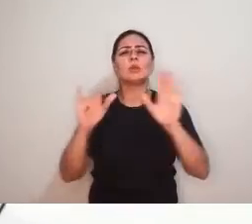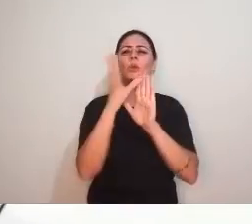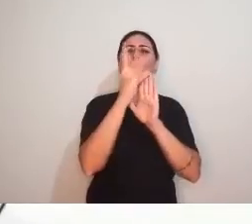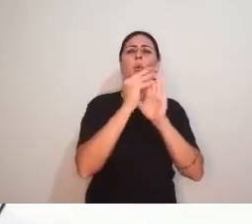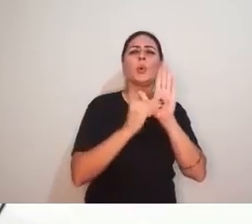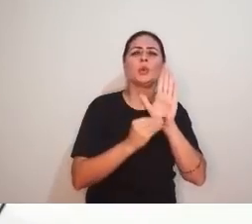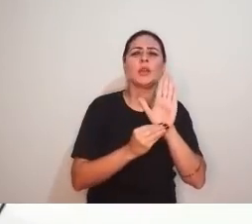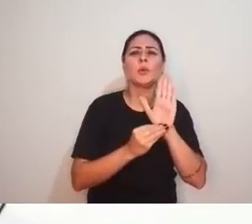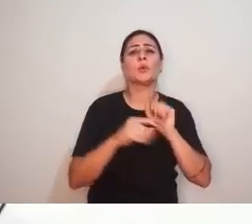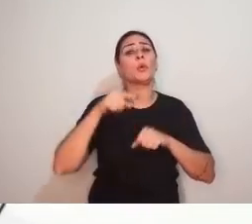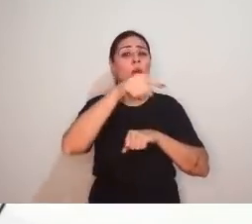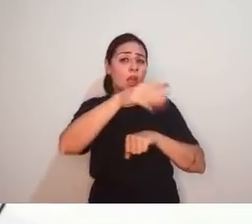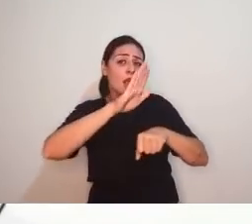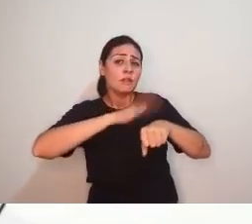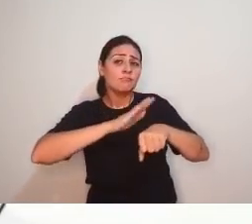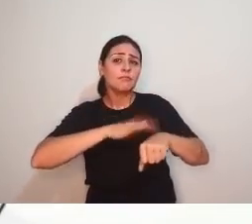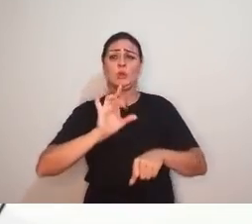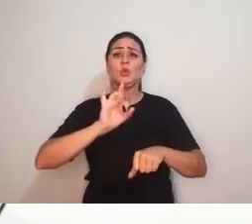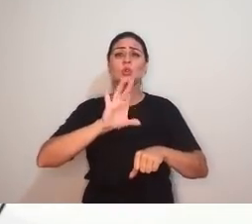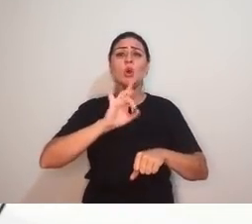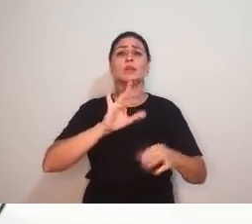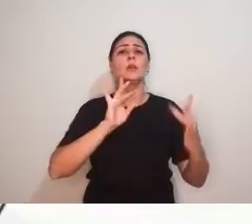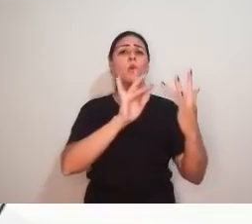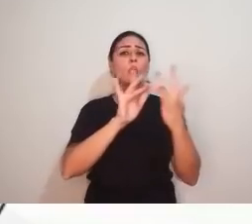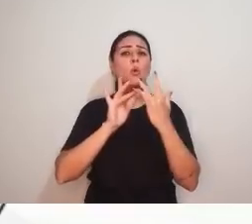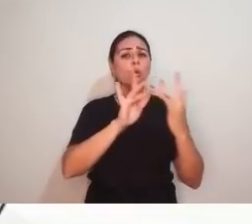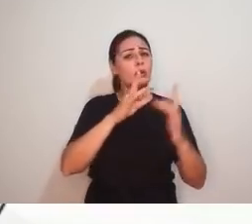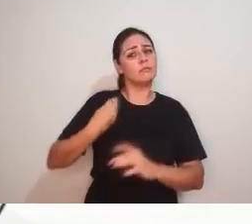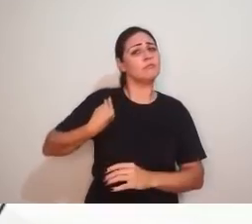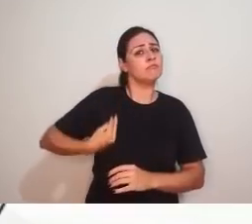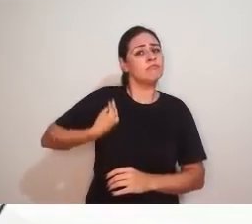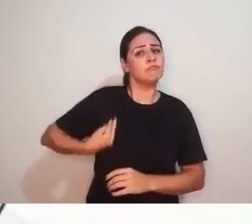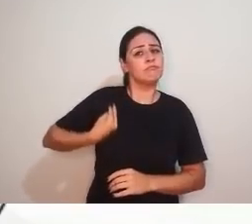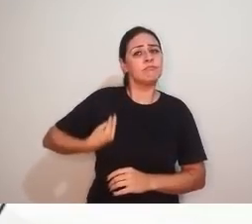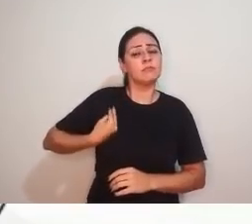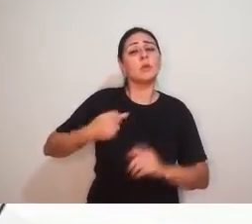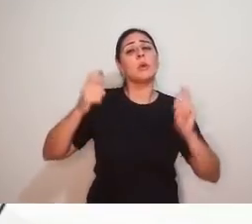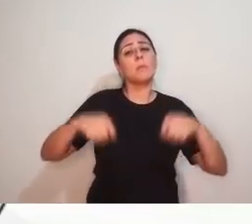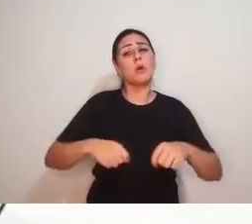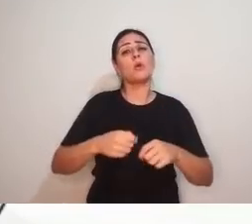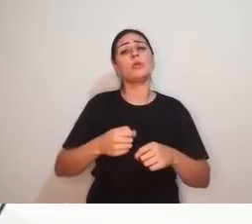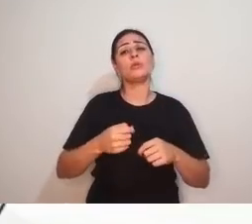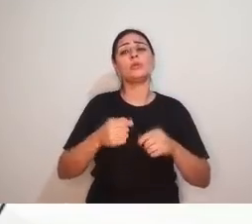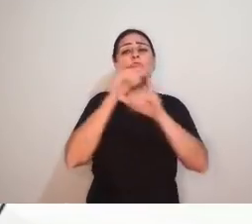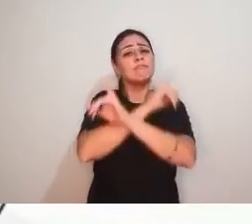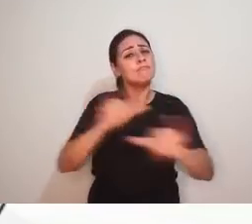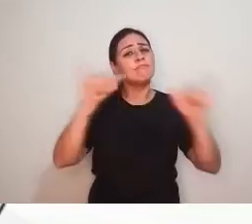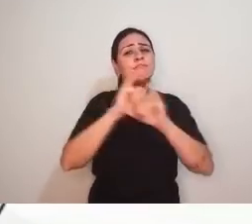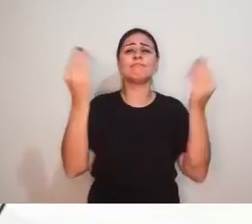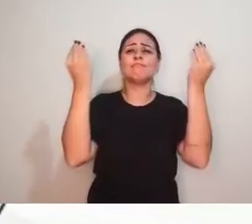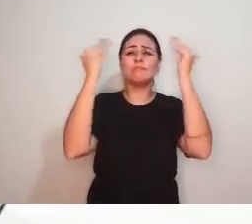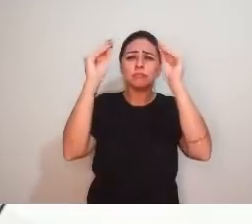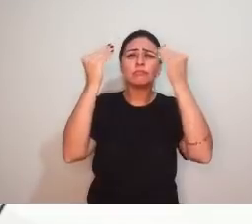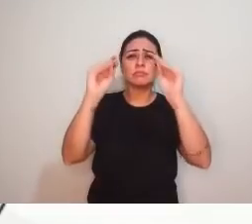anunciar os conteúdos ao estudante e mobilizá-lo para, de forma autônoma, ele ter contato com essa realidade, eu posso usar os